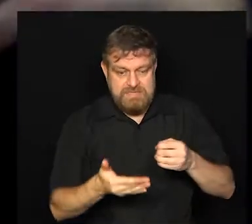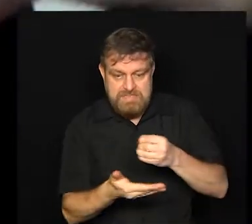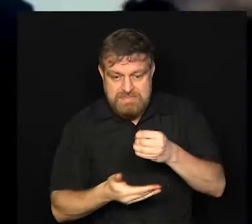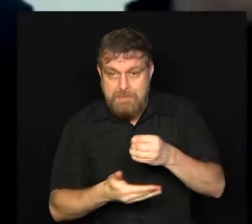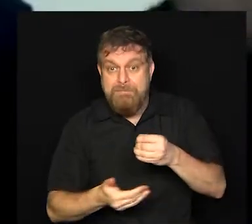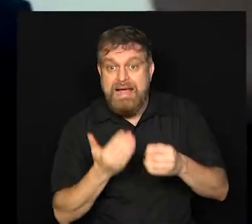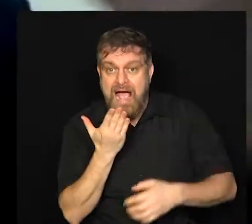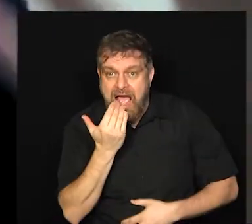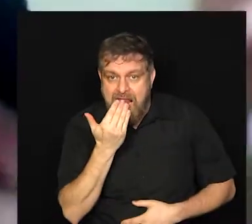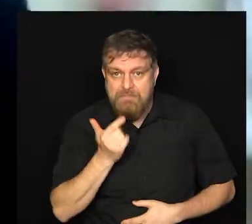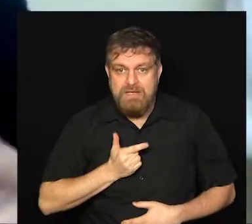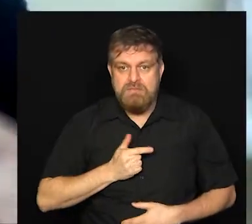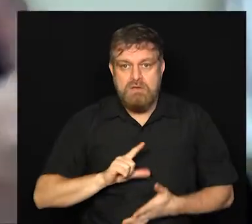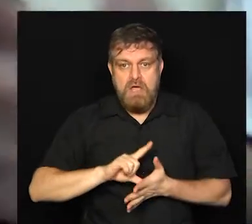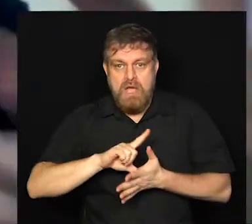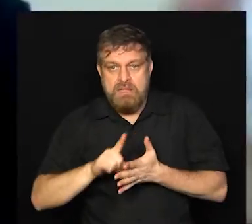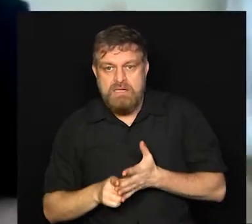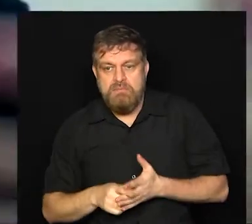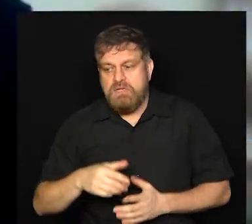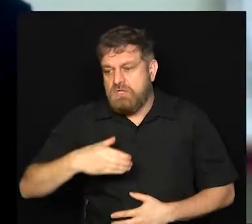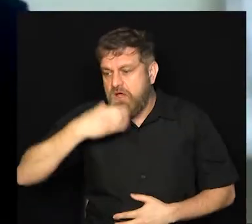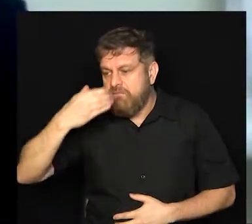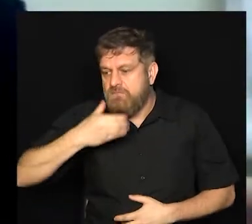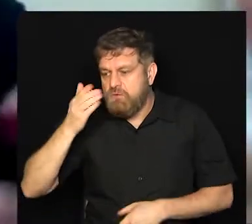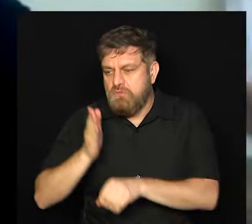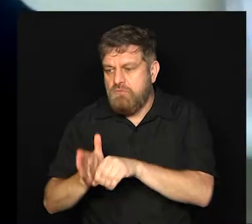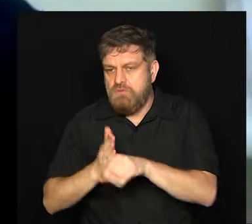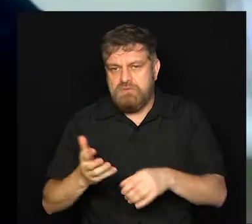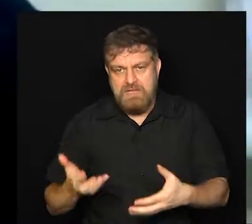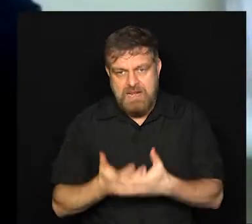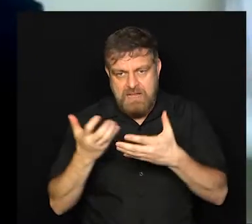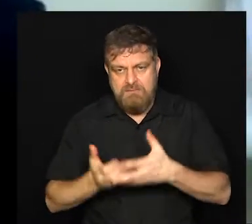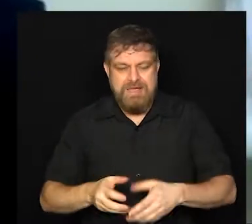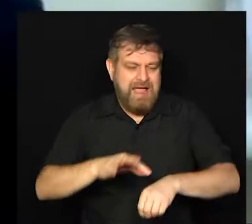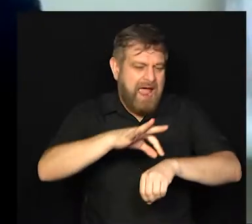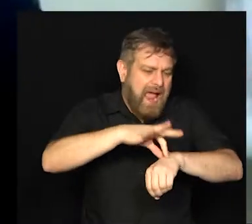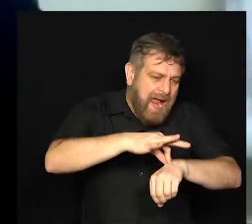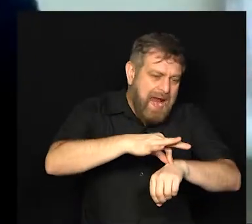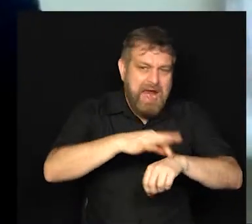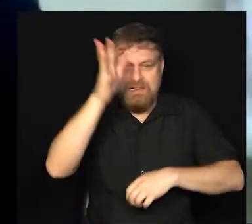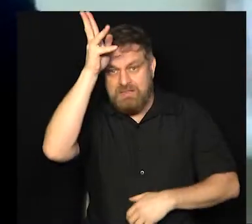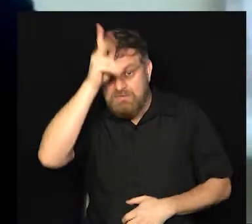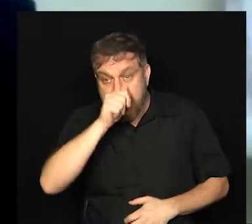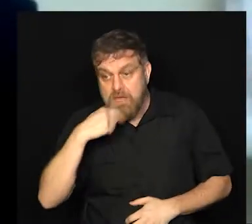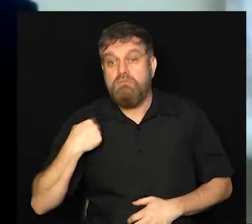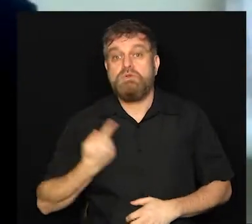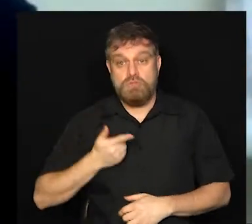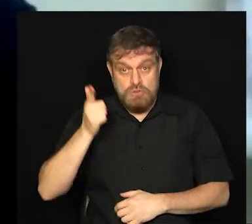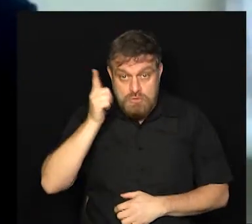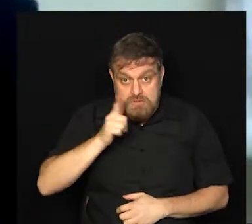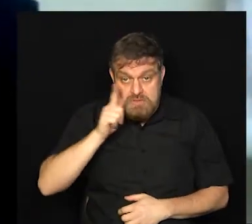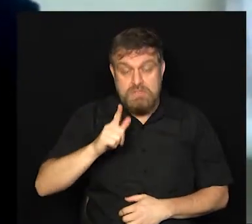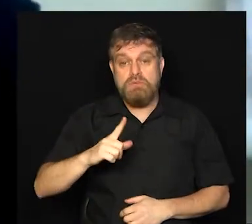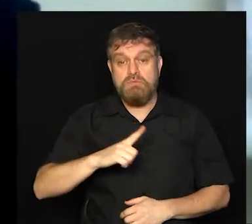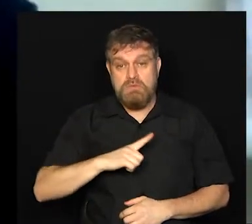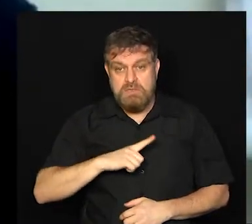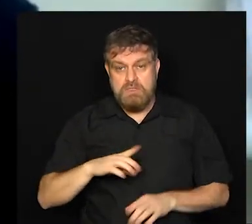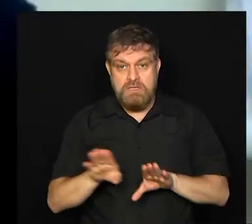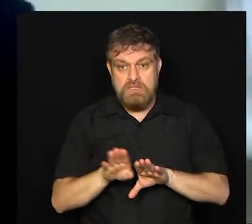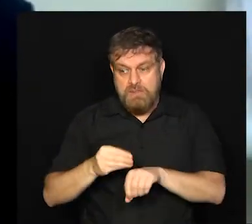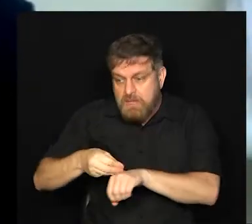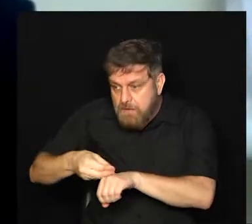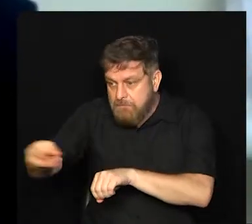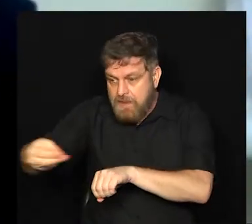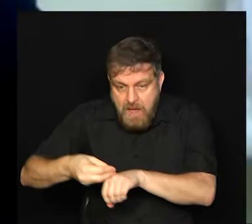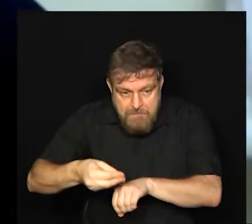avulsos. Depois começamos a receber frutas, legumes, até carne, frango, conseguimos receber também e repassar